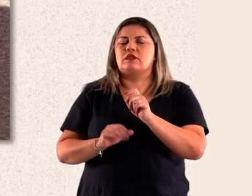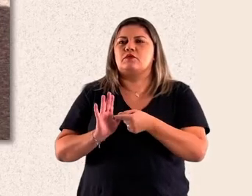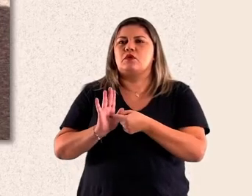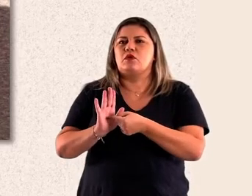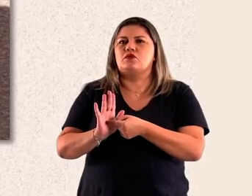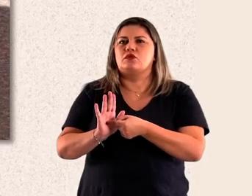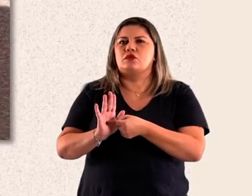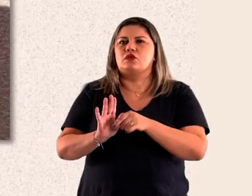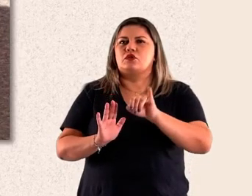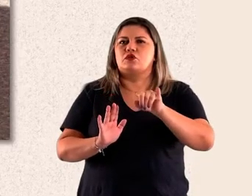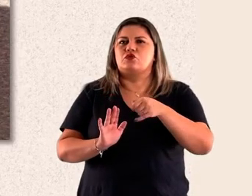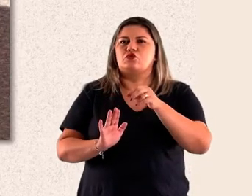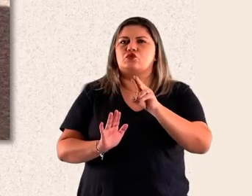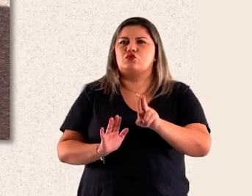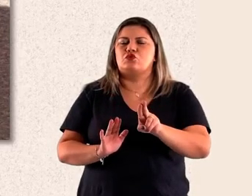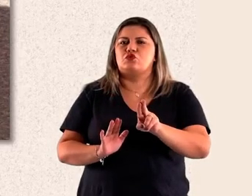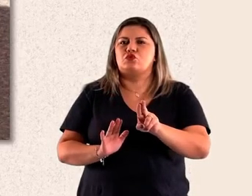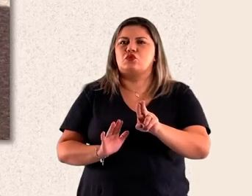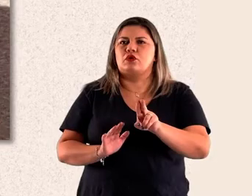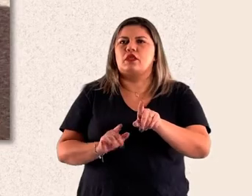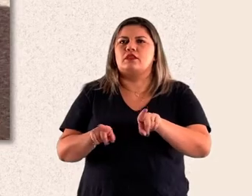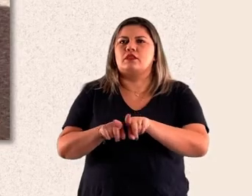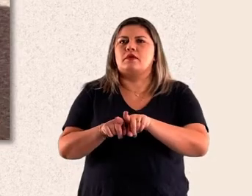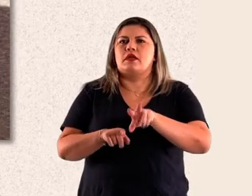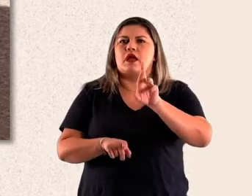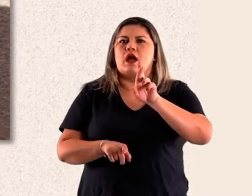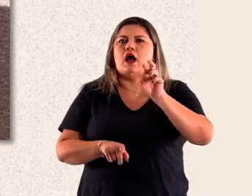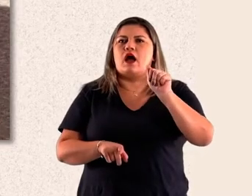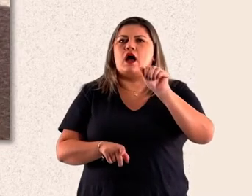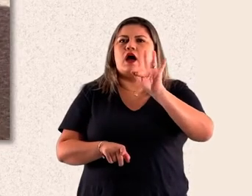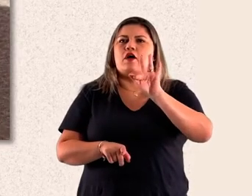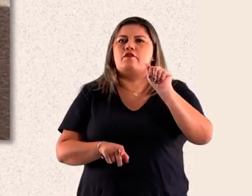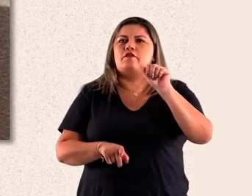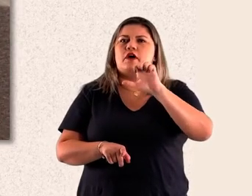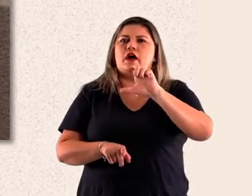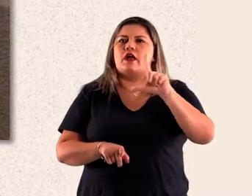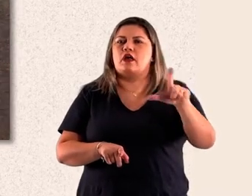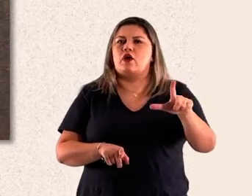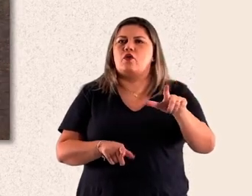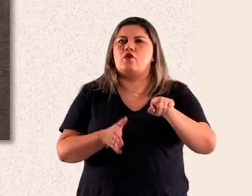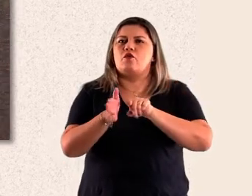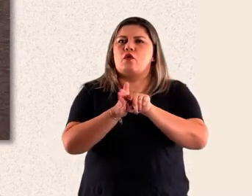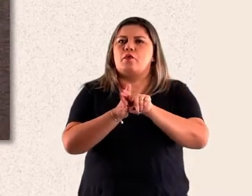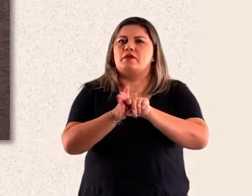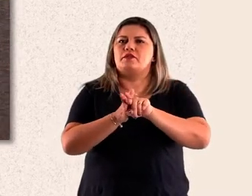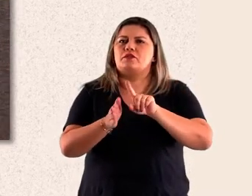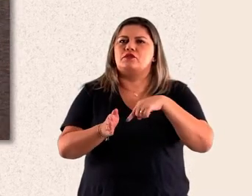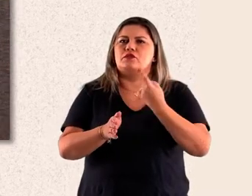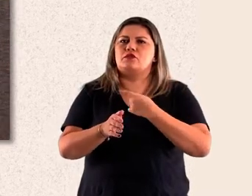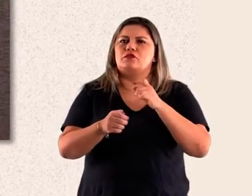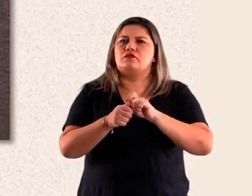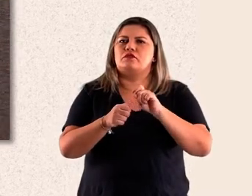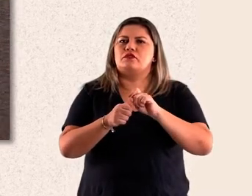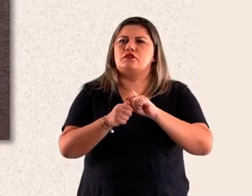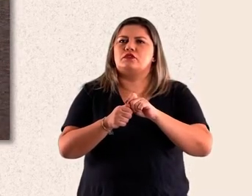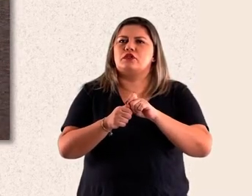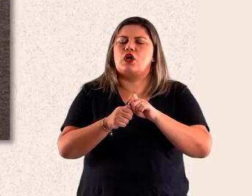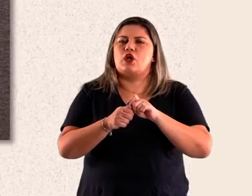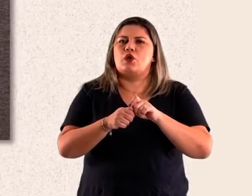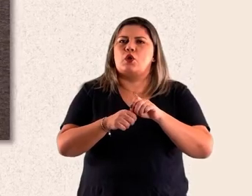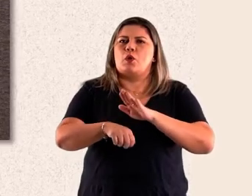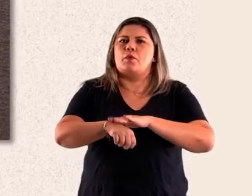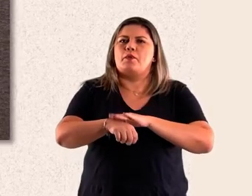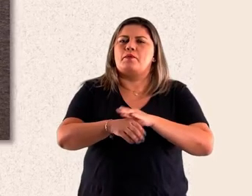pela Ju pelo Rafael Meira é que foi uma pesquisa que nós fizemos Agora durante a pandemia